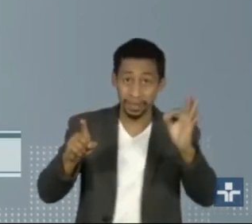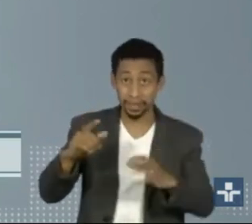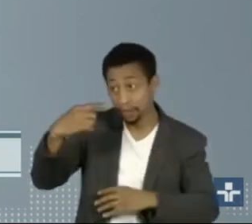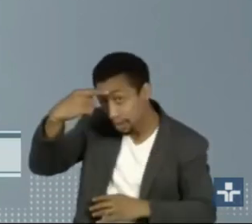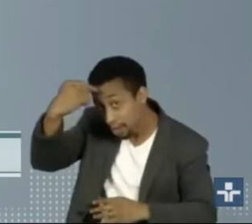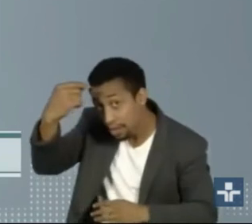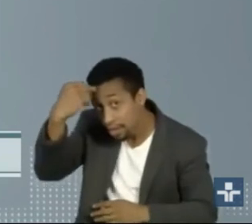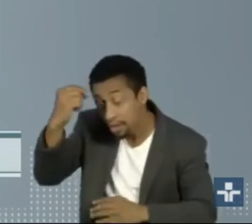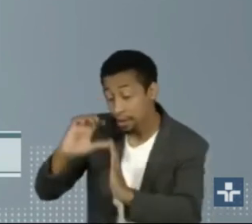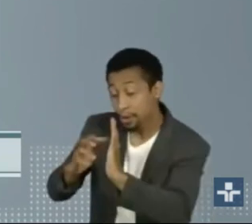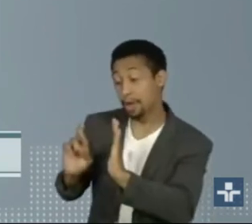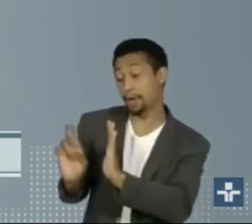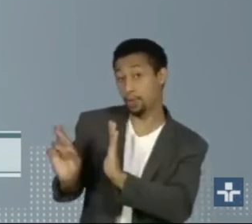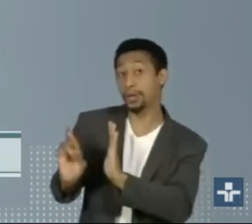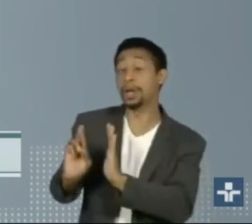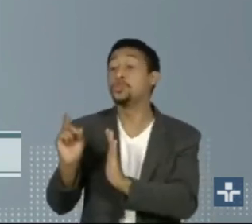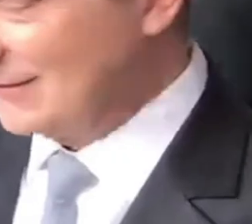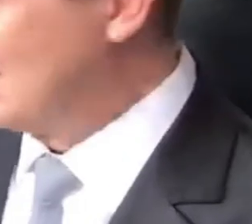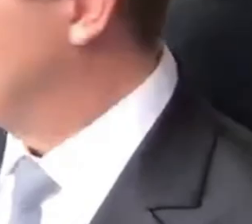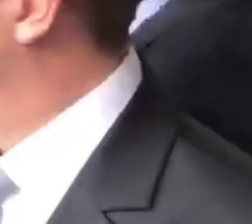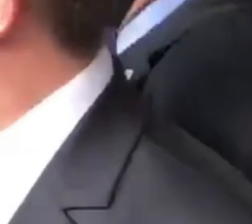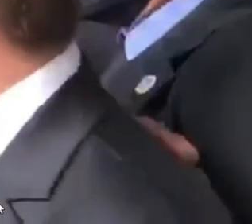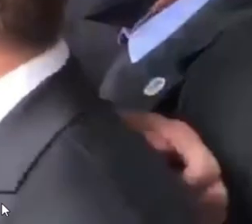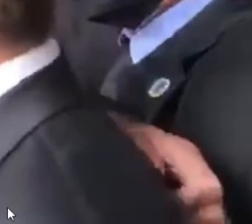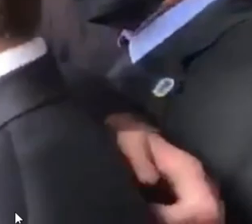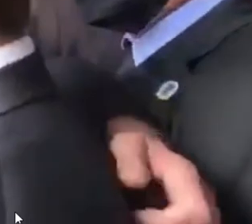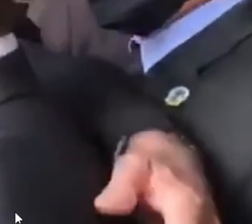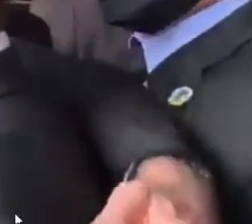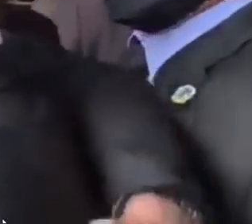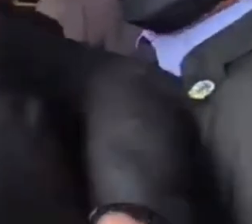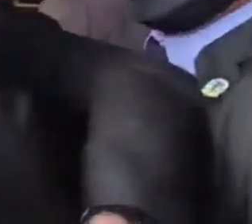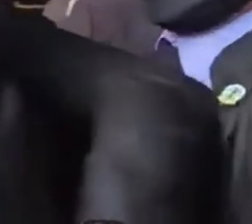muçulmanos do Republicano tem doze por cento e